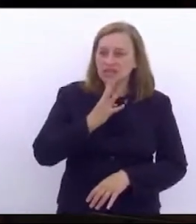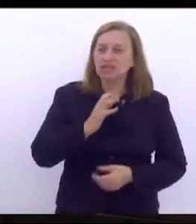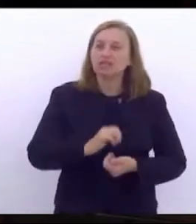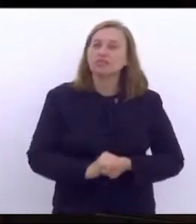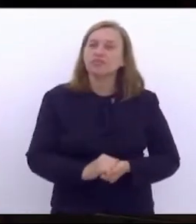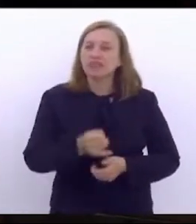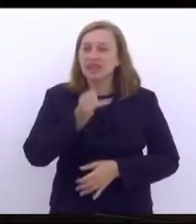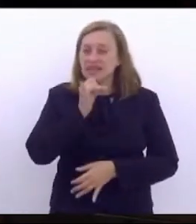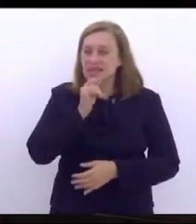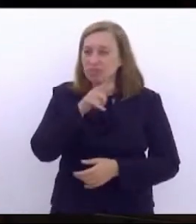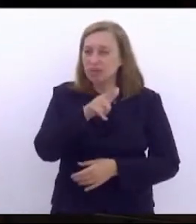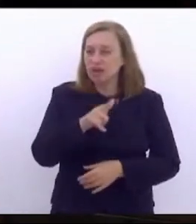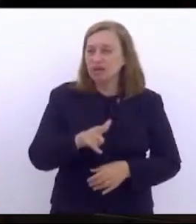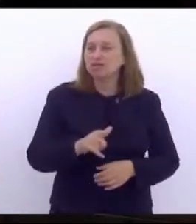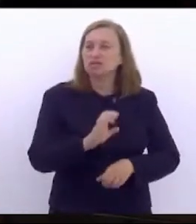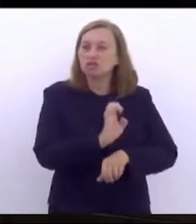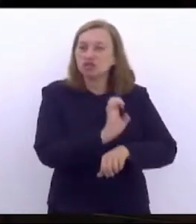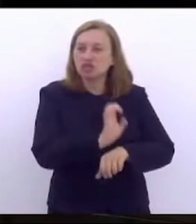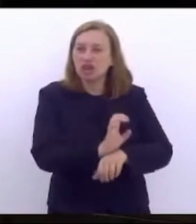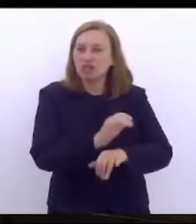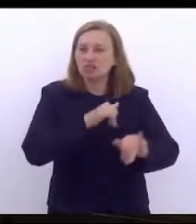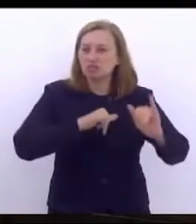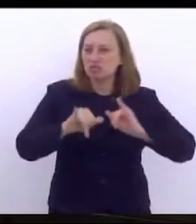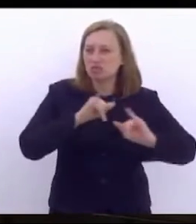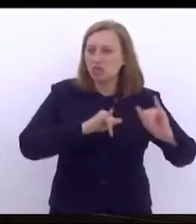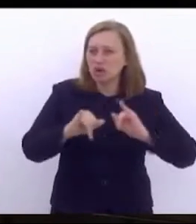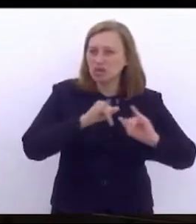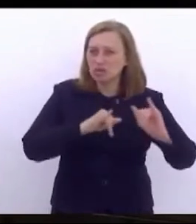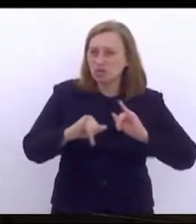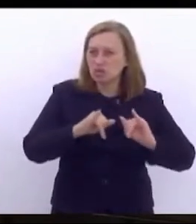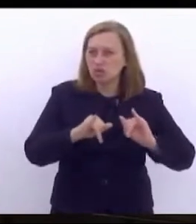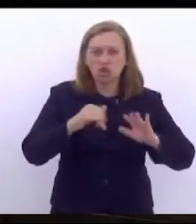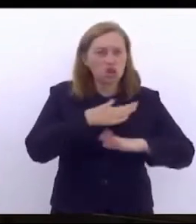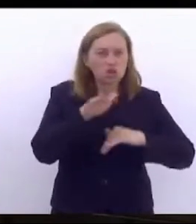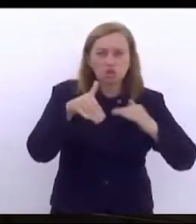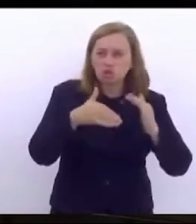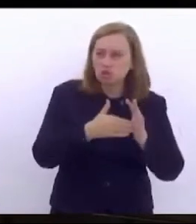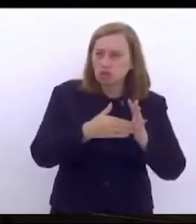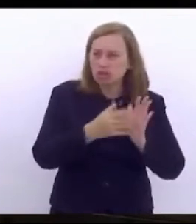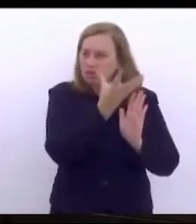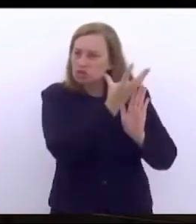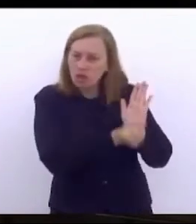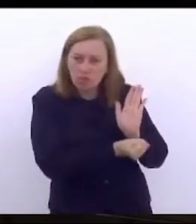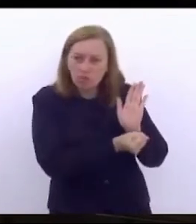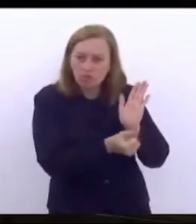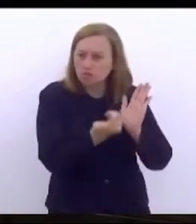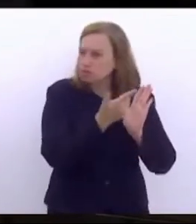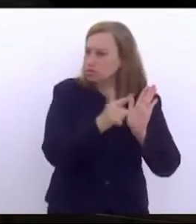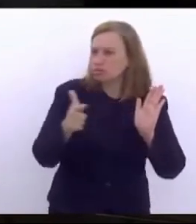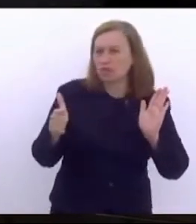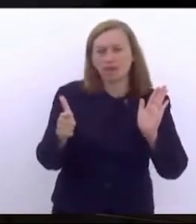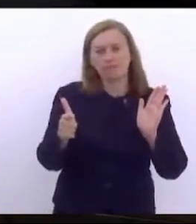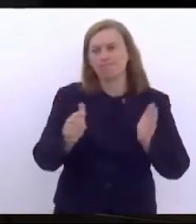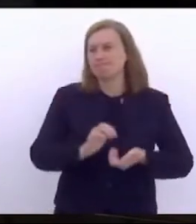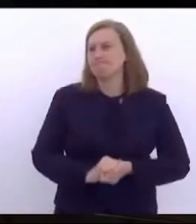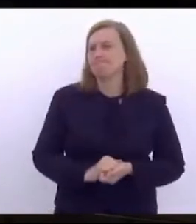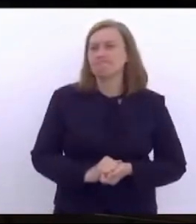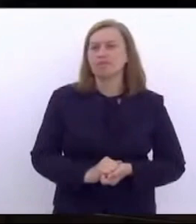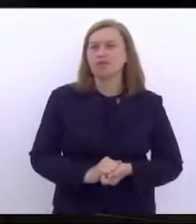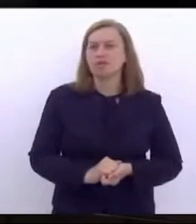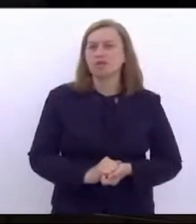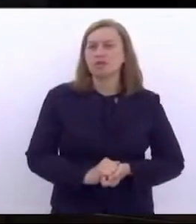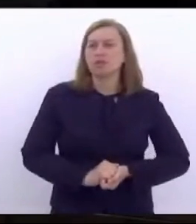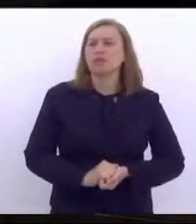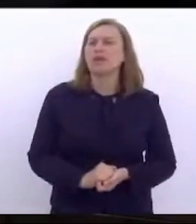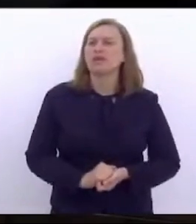Ontário, um estado inteiro, não fornece dados de aborto. Então, você tem o país menos um estado, assim, um estado inteiro